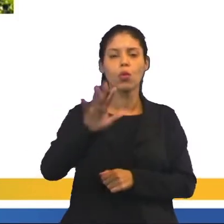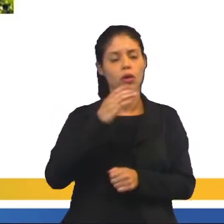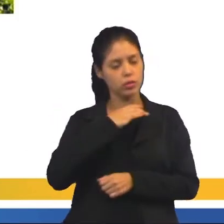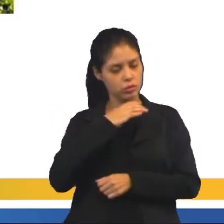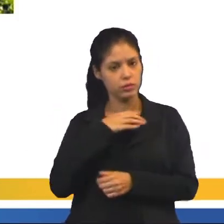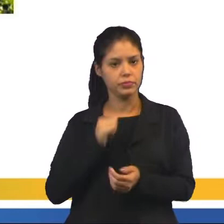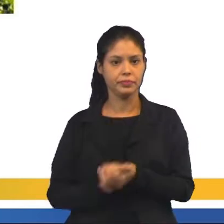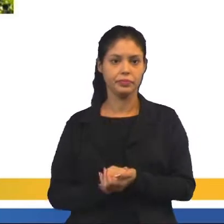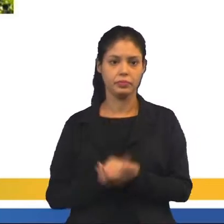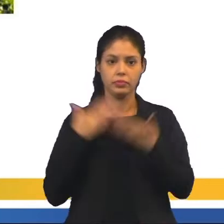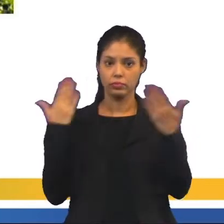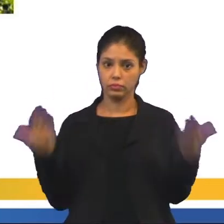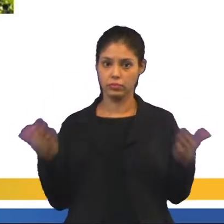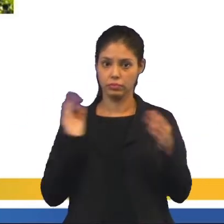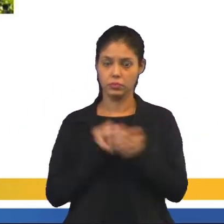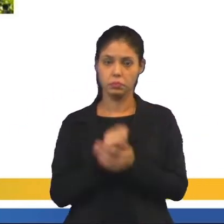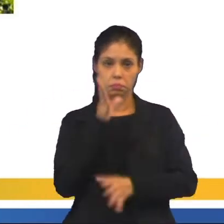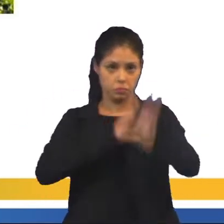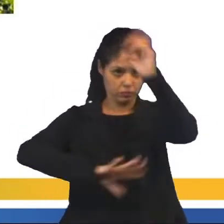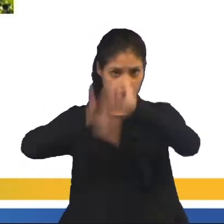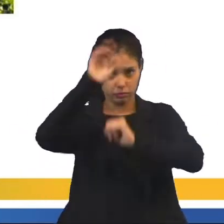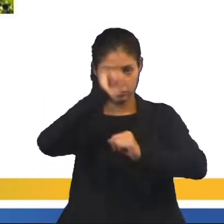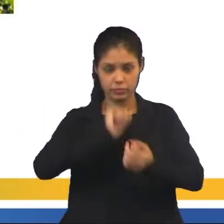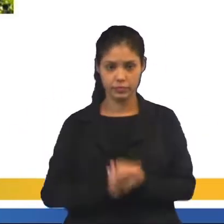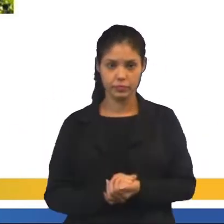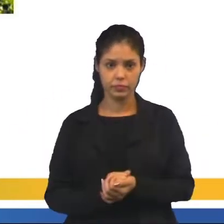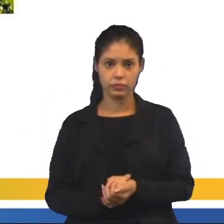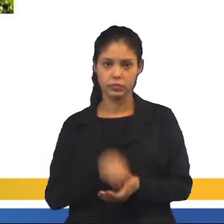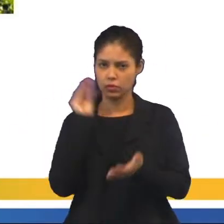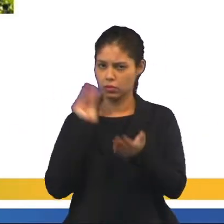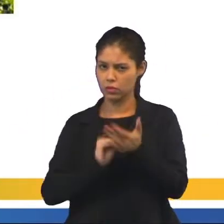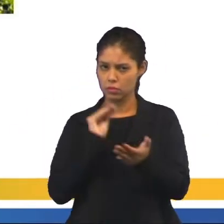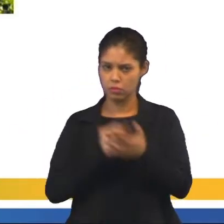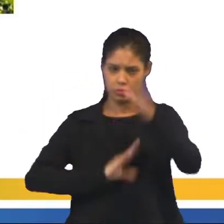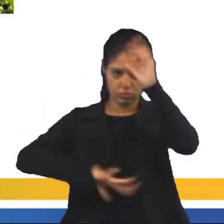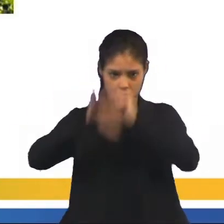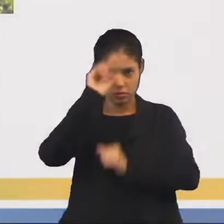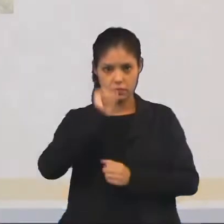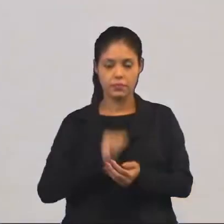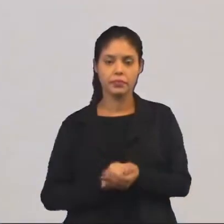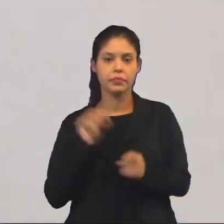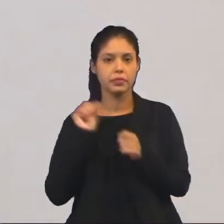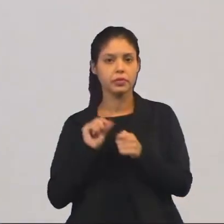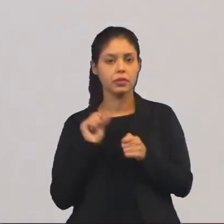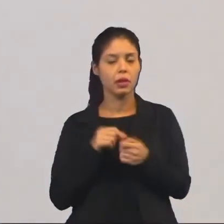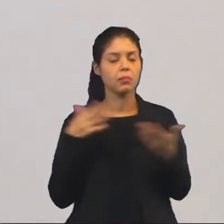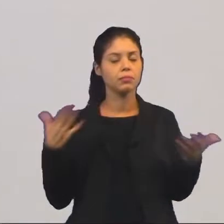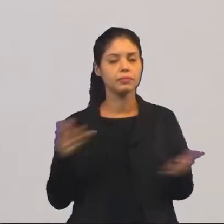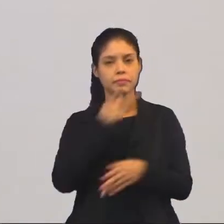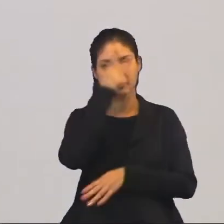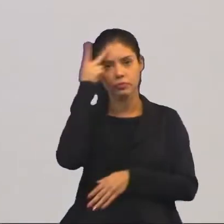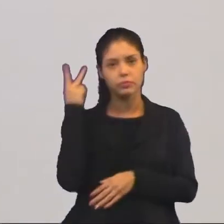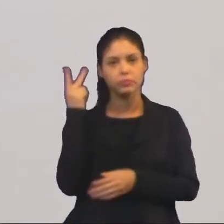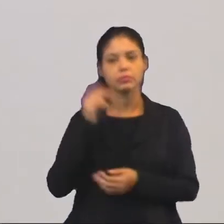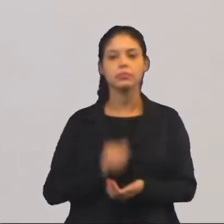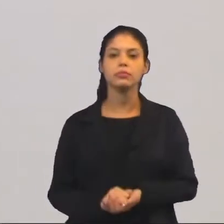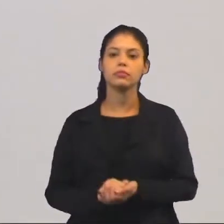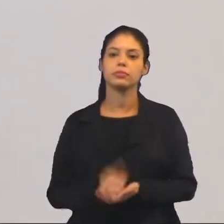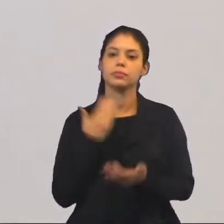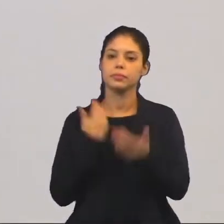cidade, seja pelo conhecimento, seja pela falta de conhecimento, que fazia com que as pessoas,